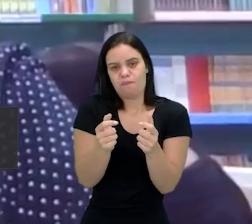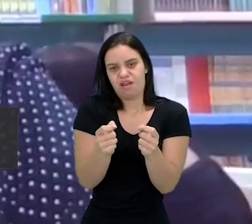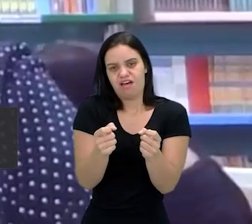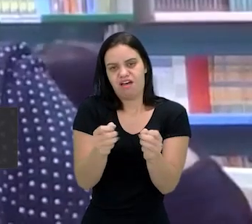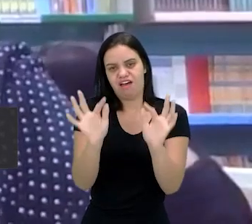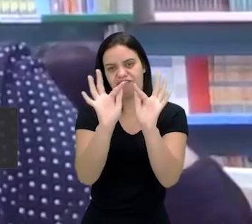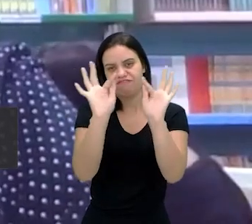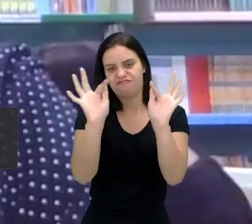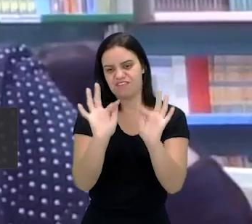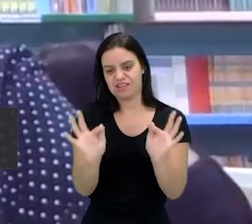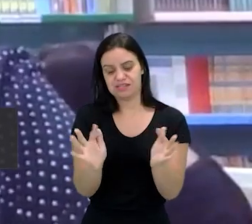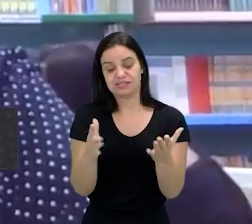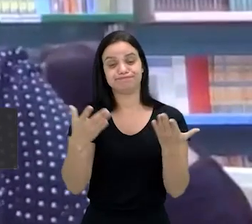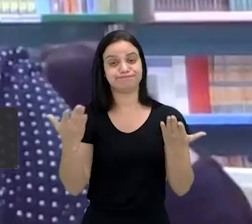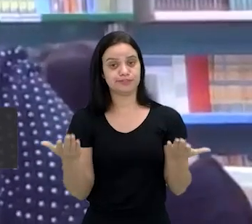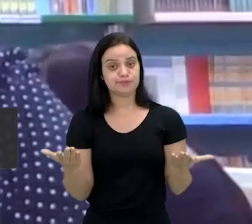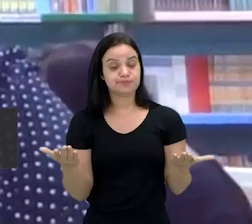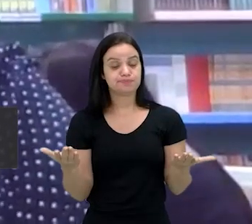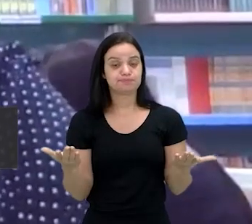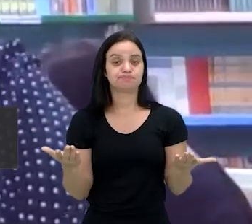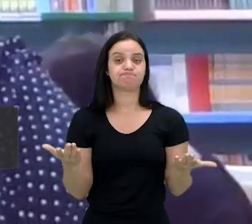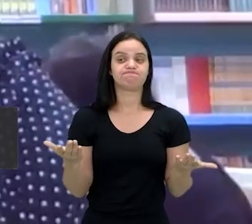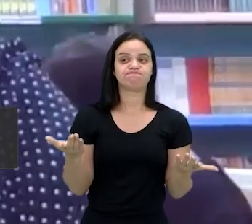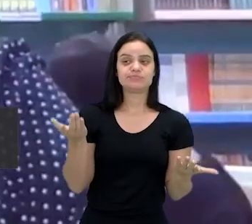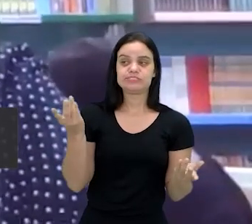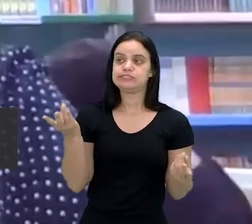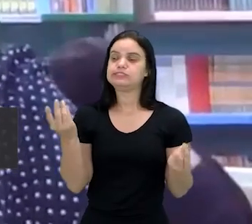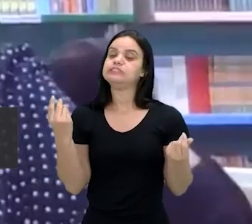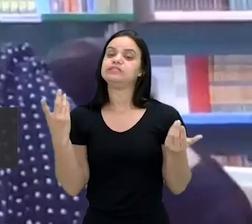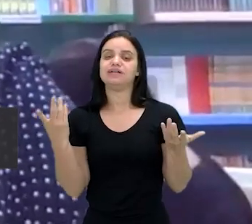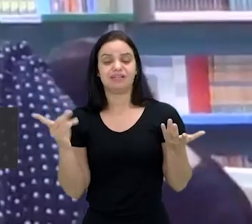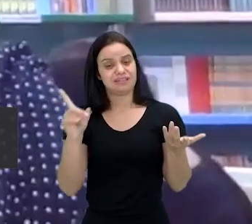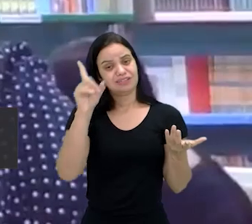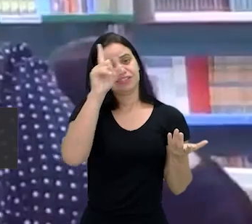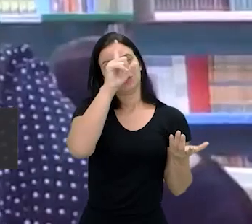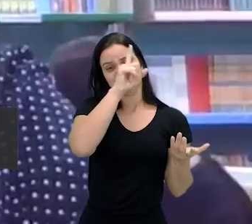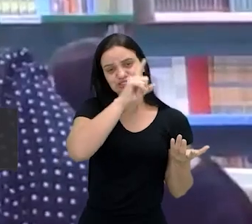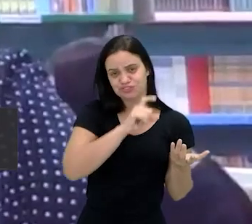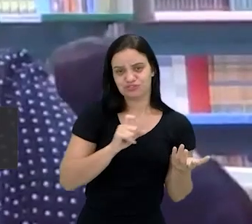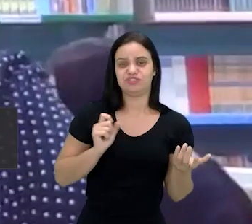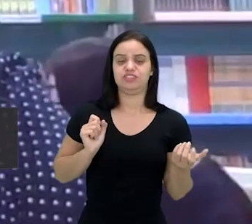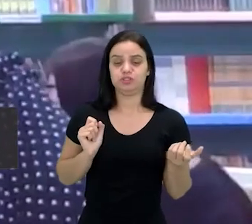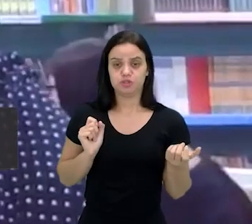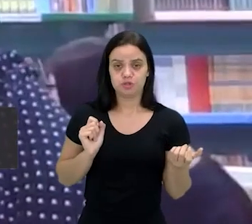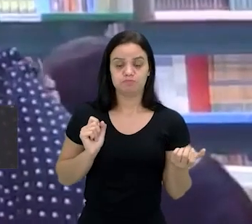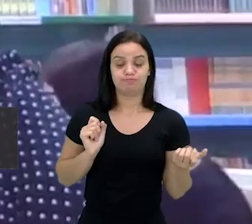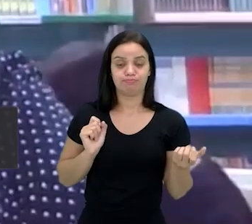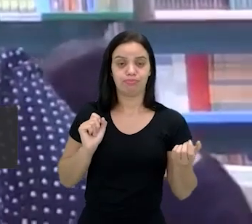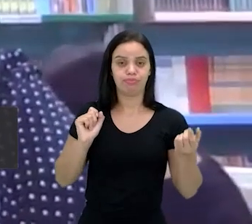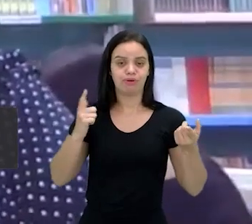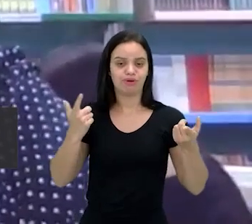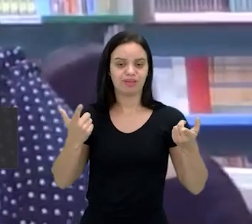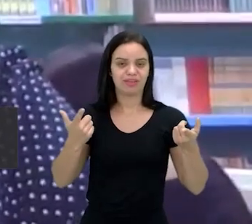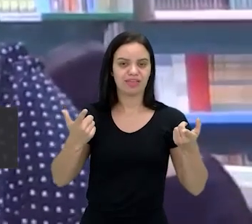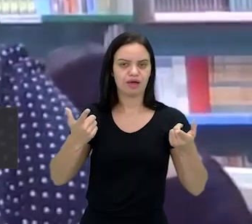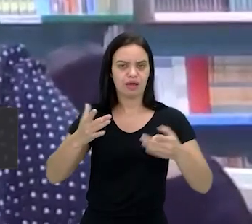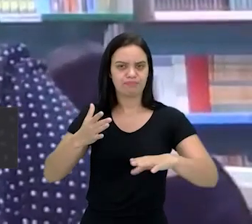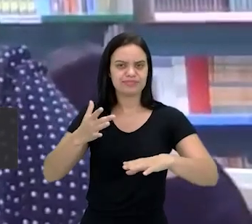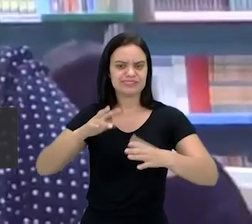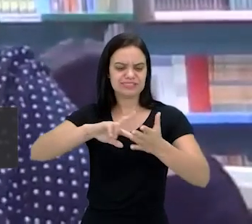Né? Então fica ali, fica bem retratado como ela era